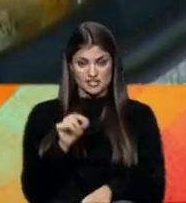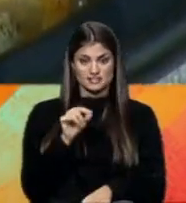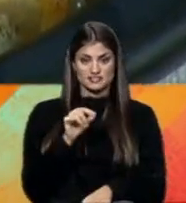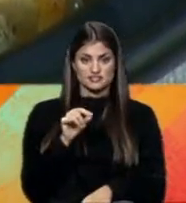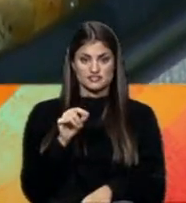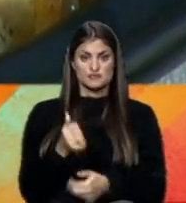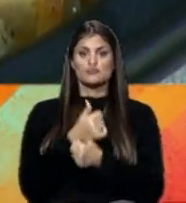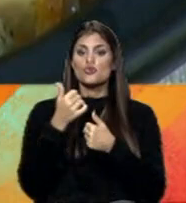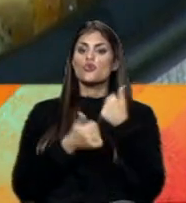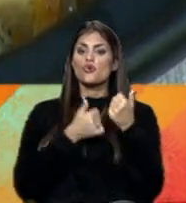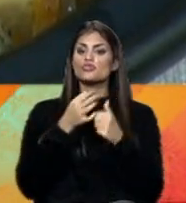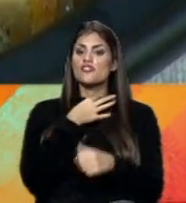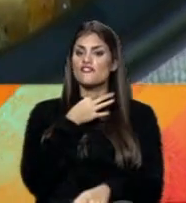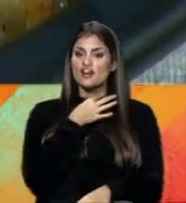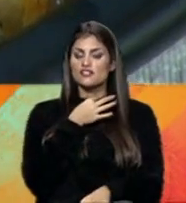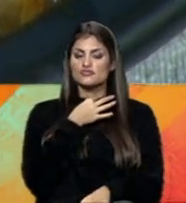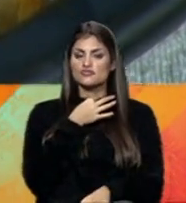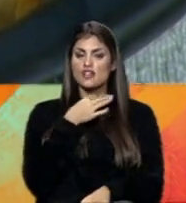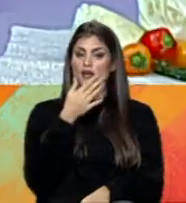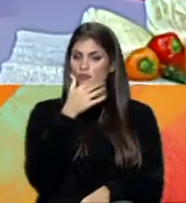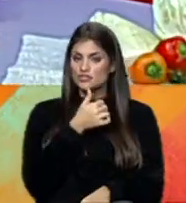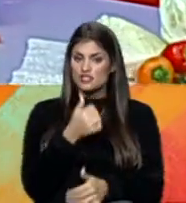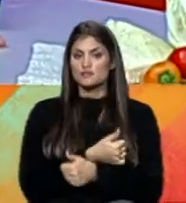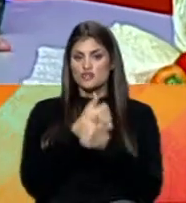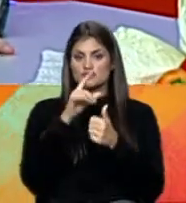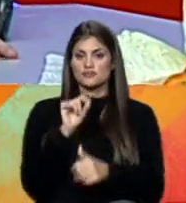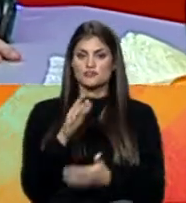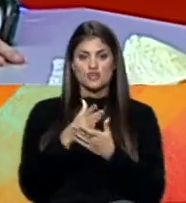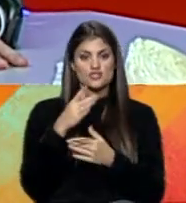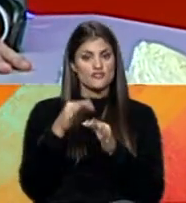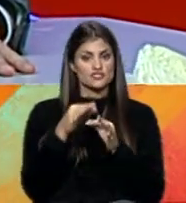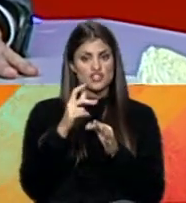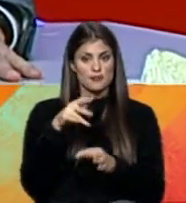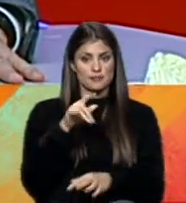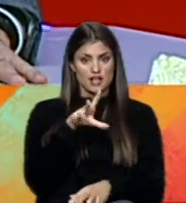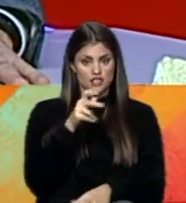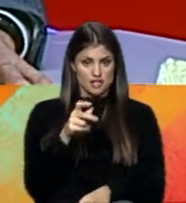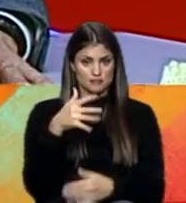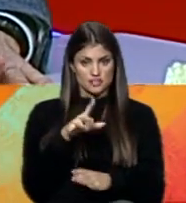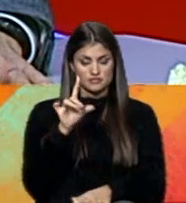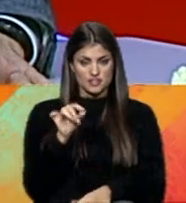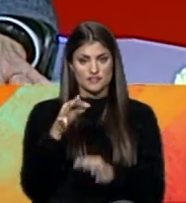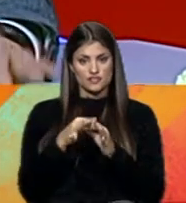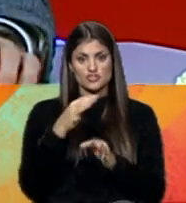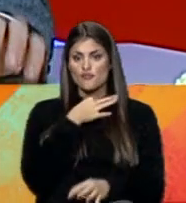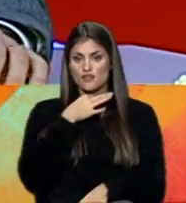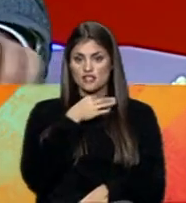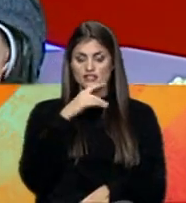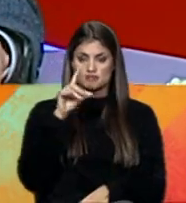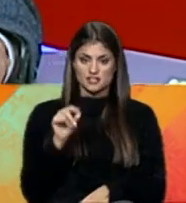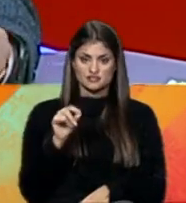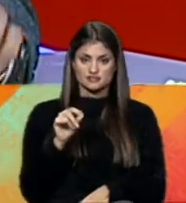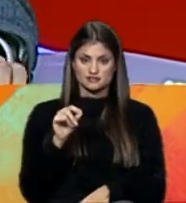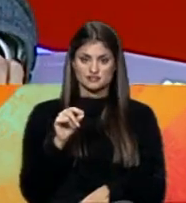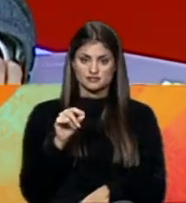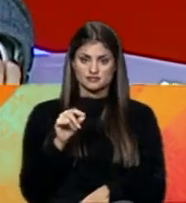bom concurso de fados, que é sempre bonito e bom. Não só celebrar a Amália, mas também celebrar o fado. Sim, celebrar uma